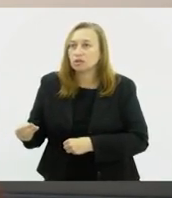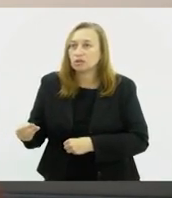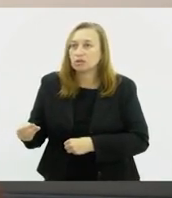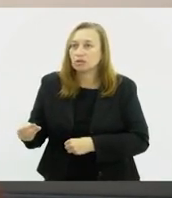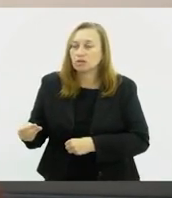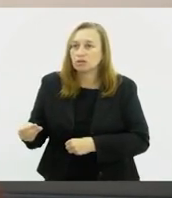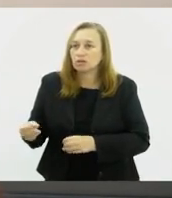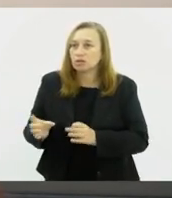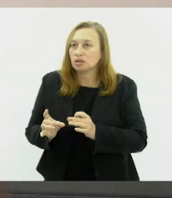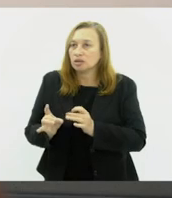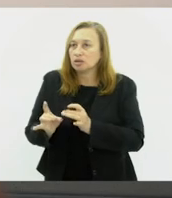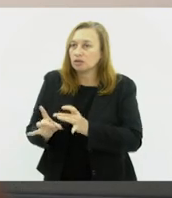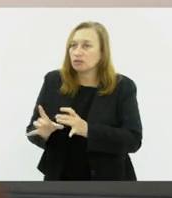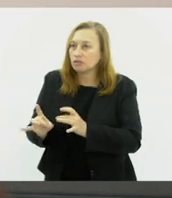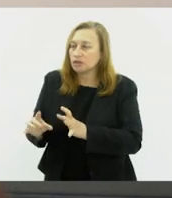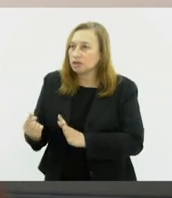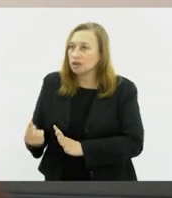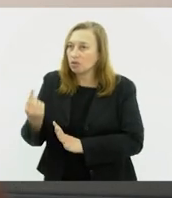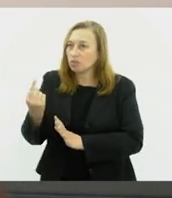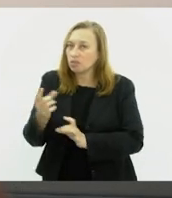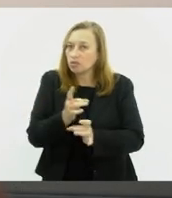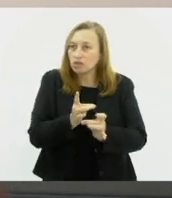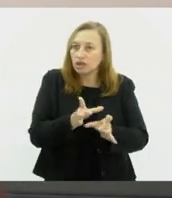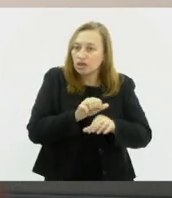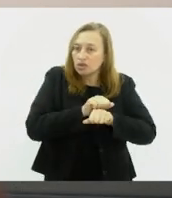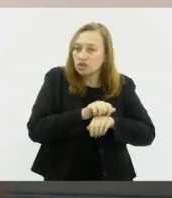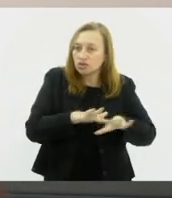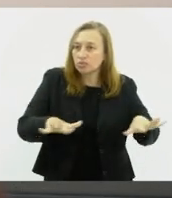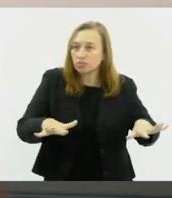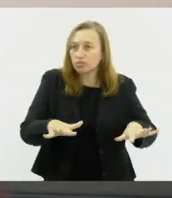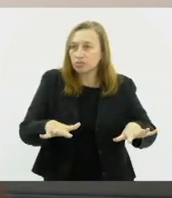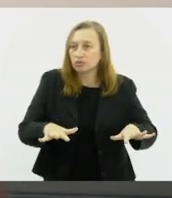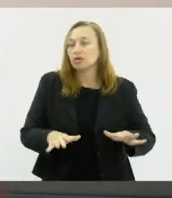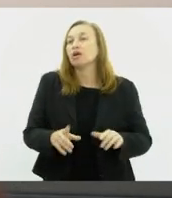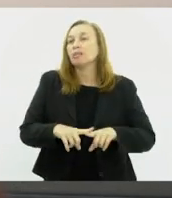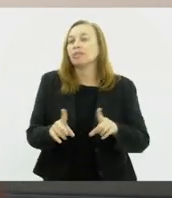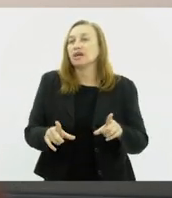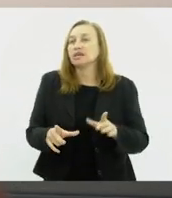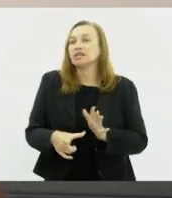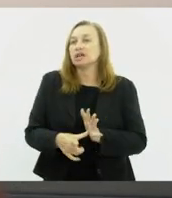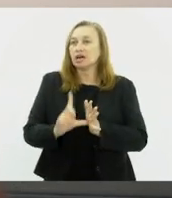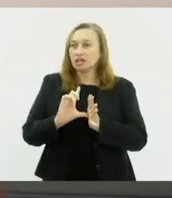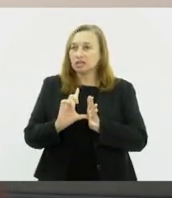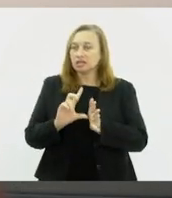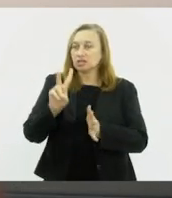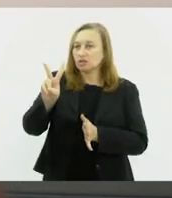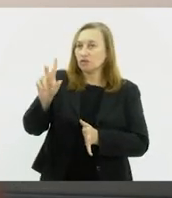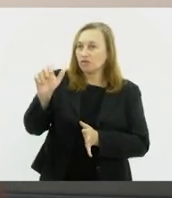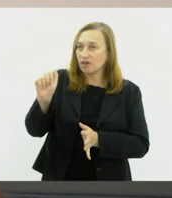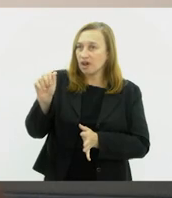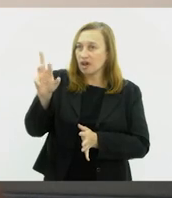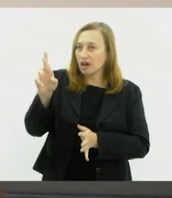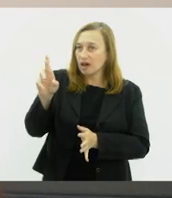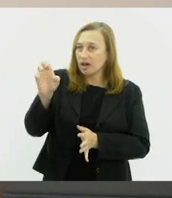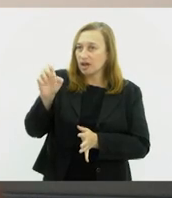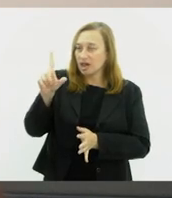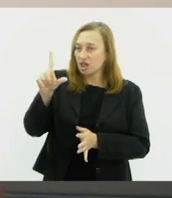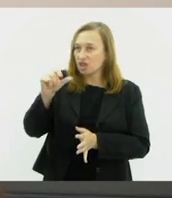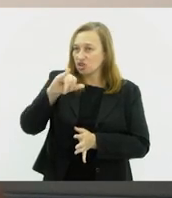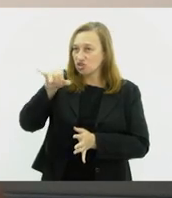varejo só que na favela antes do varejo tem o setor de